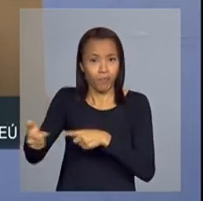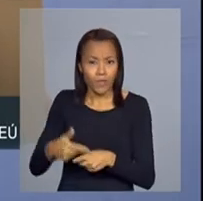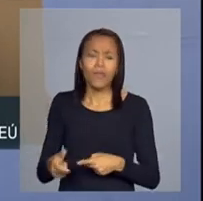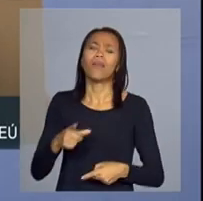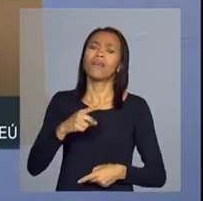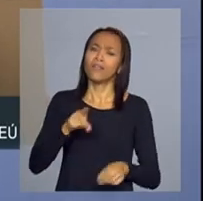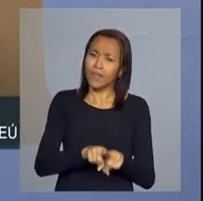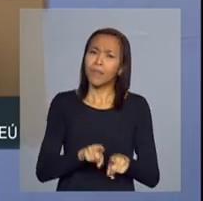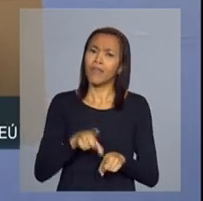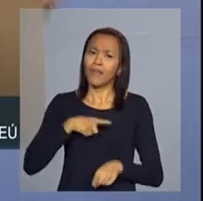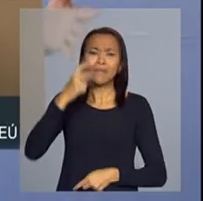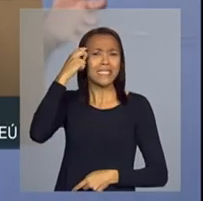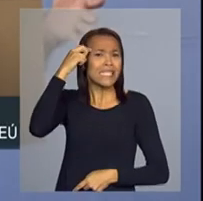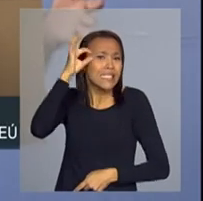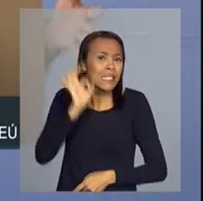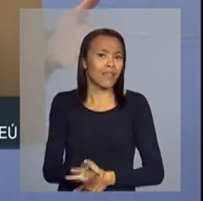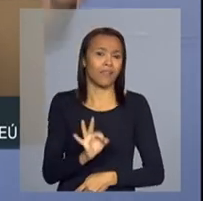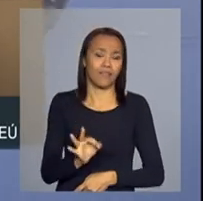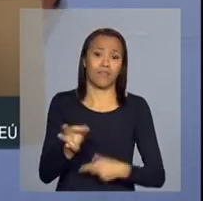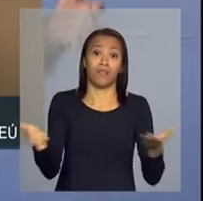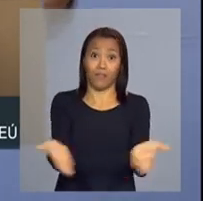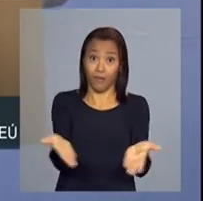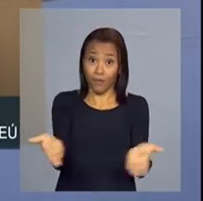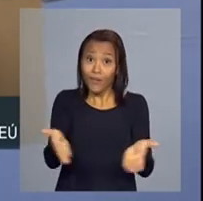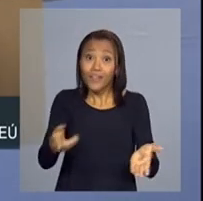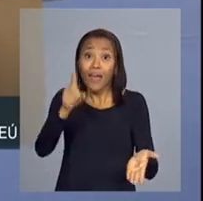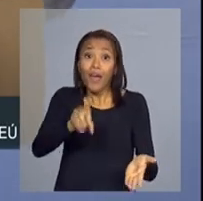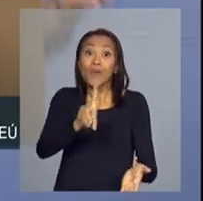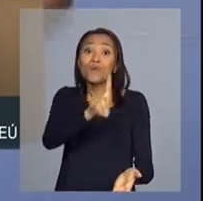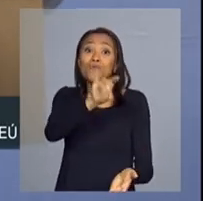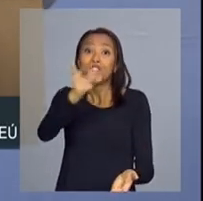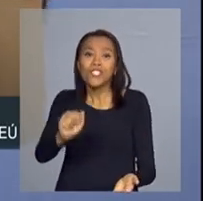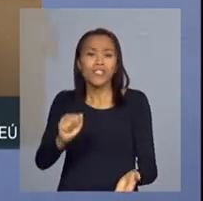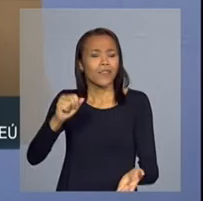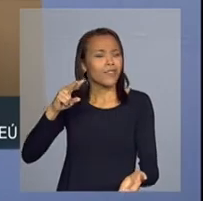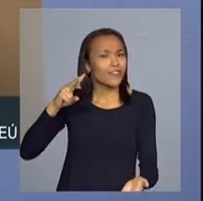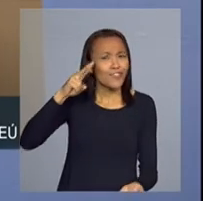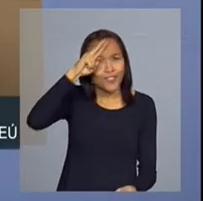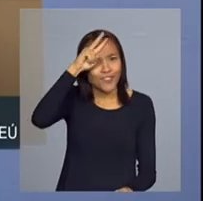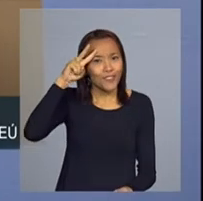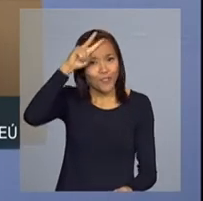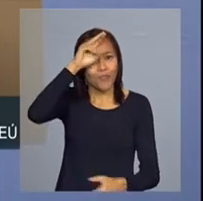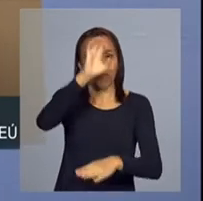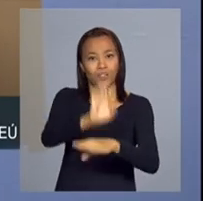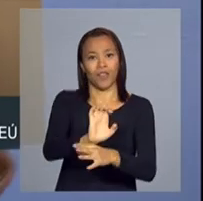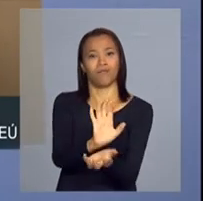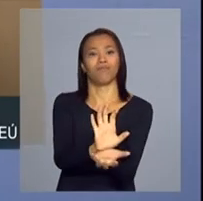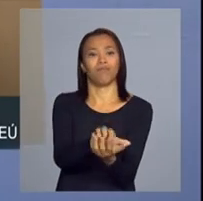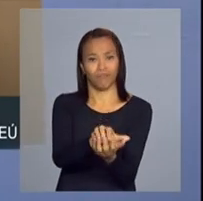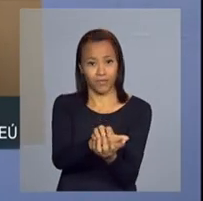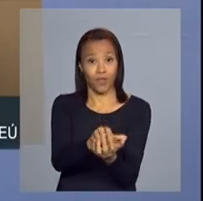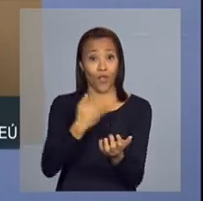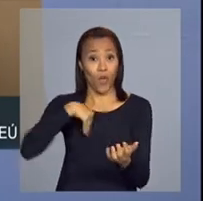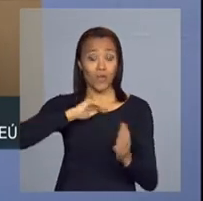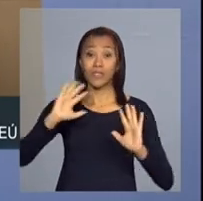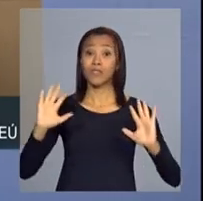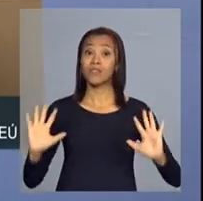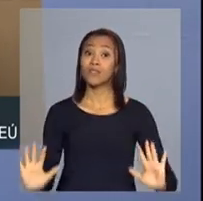absoluta certeza que hoje é um dia histórico para Pernambuco. Celebramos